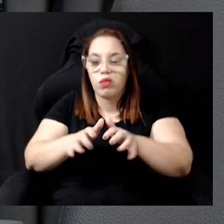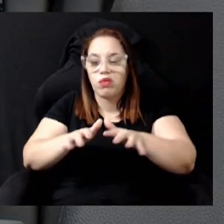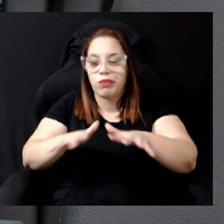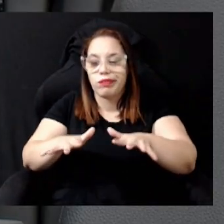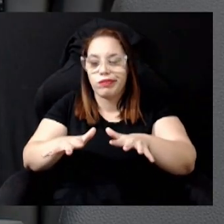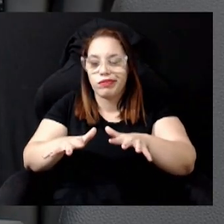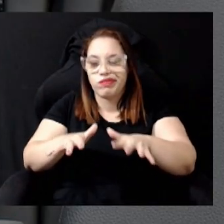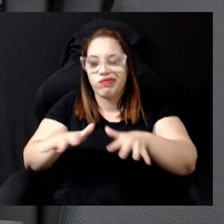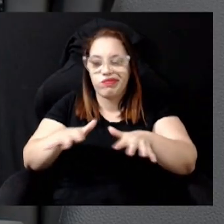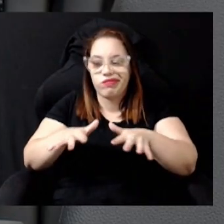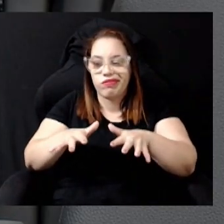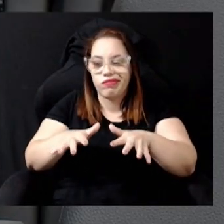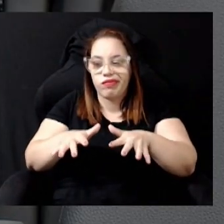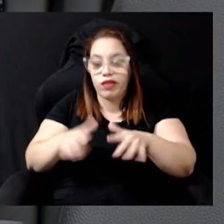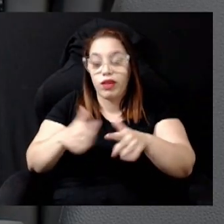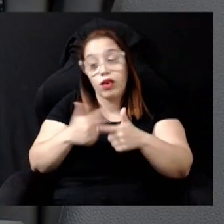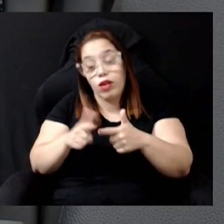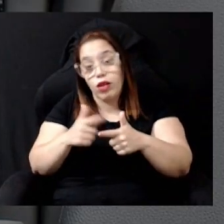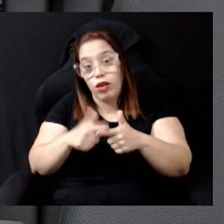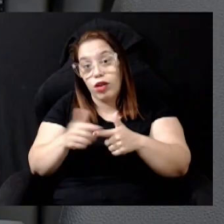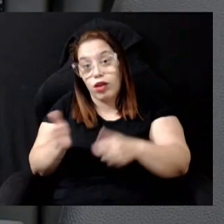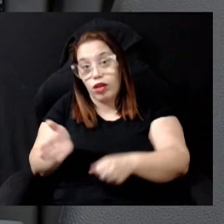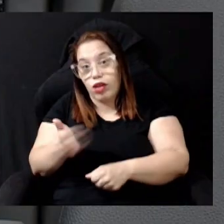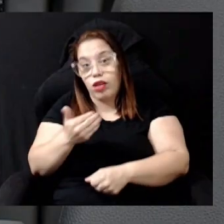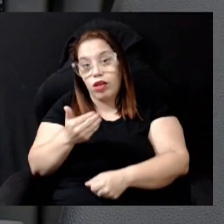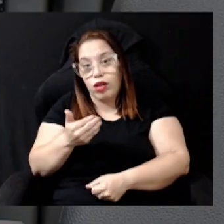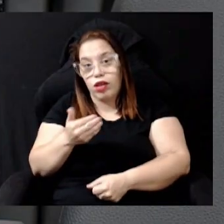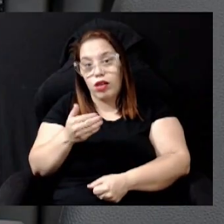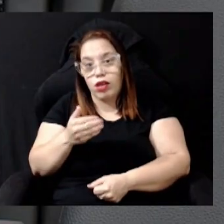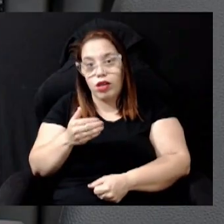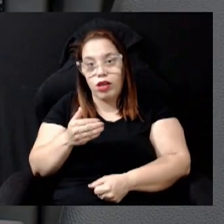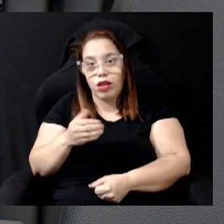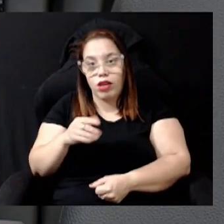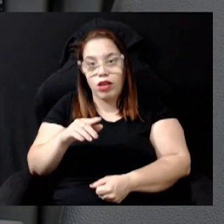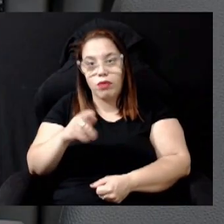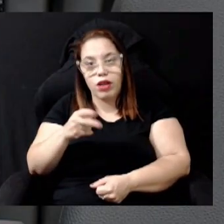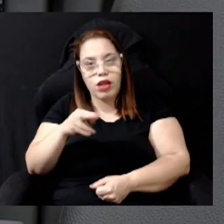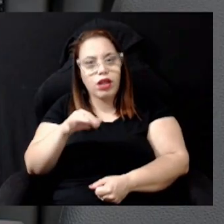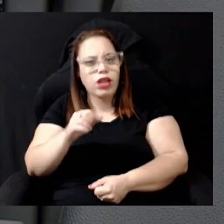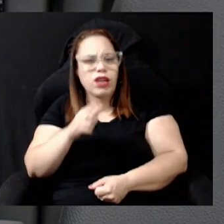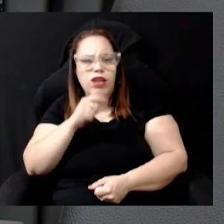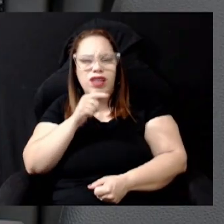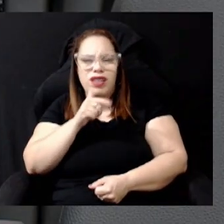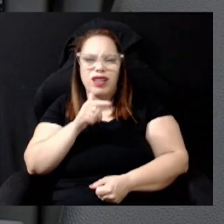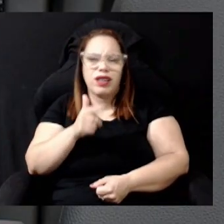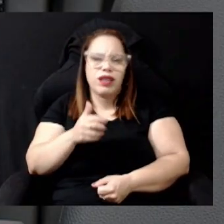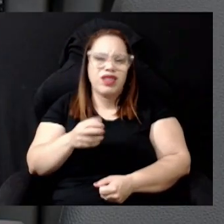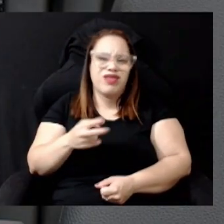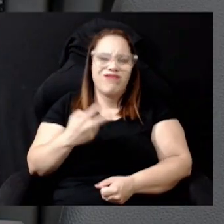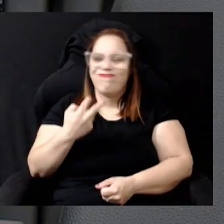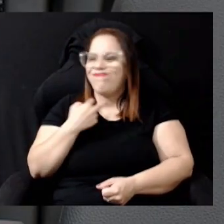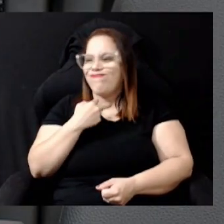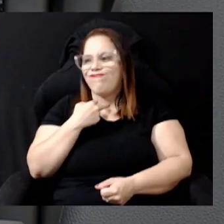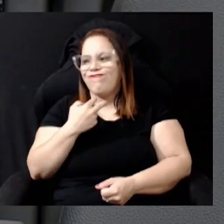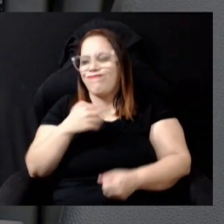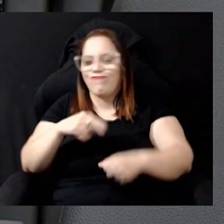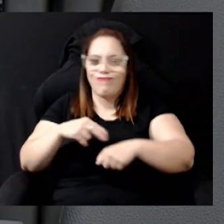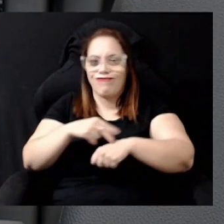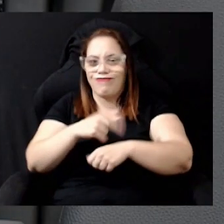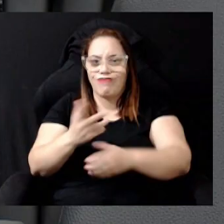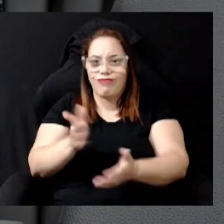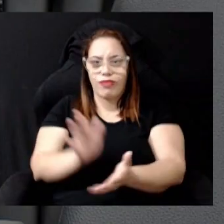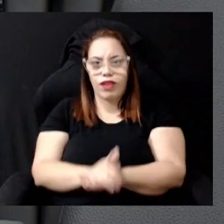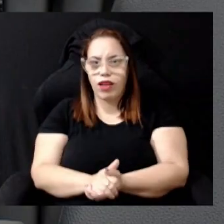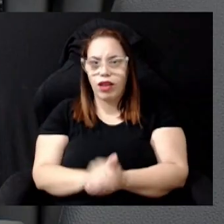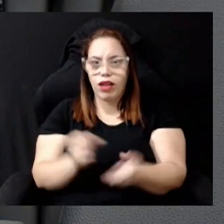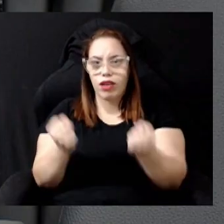grandes problemas, como era, que formava uma grande bacia de água e impossibilitava a passagem tanto de veículos quanto das